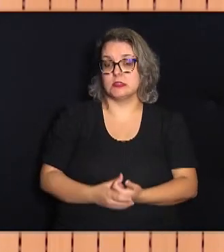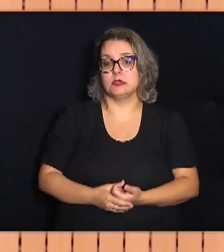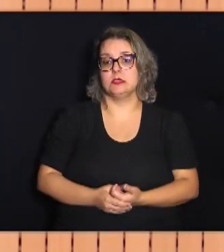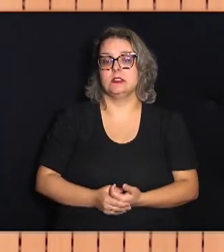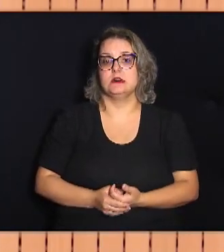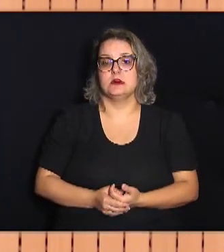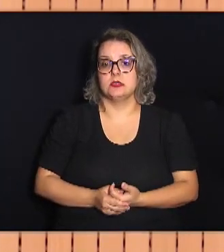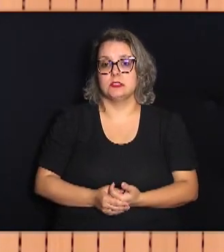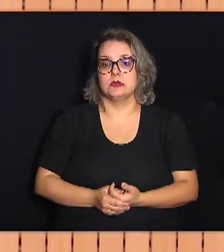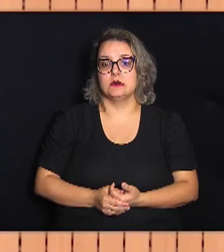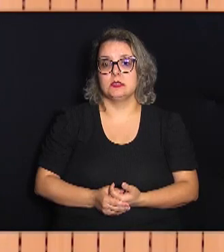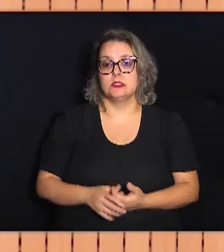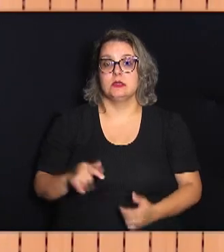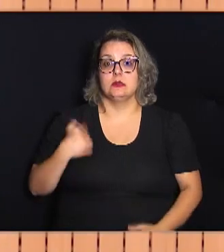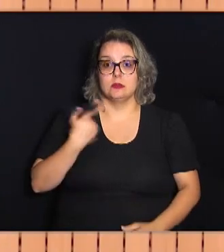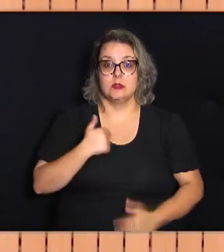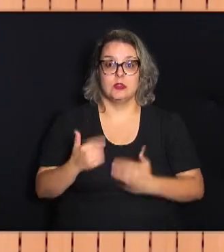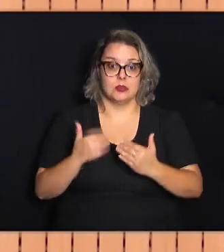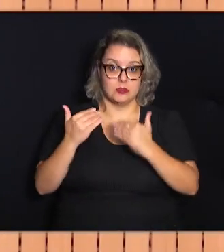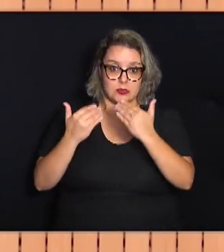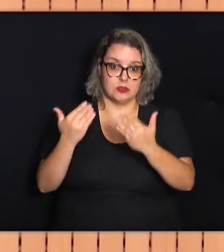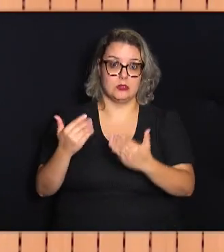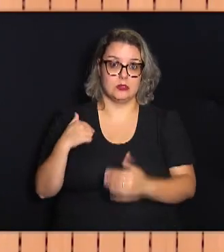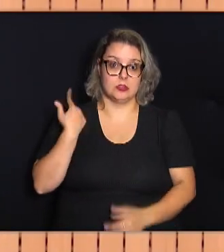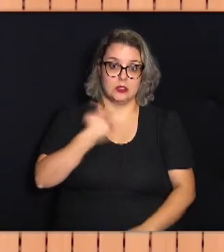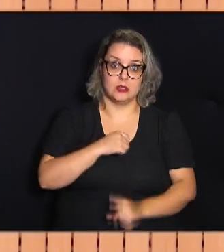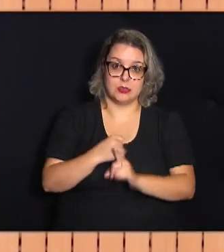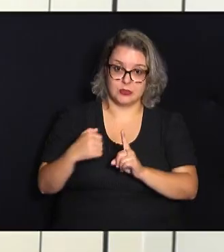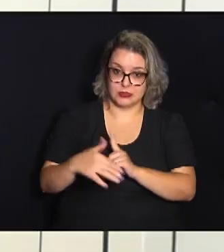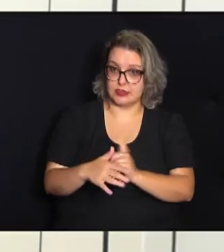para o desenvolvimento da nossa sociedade.